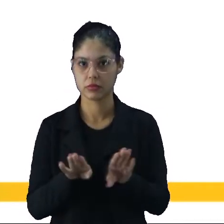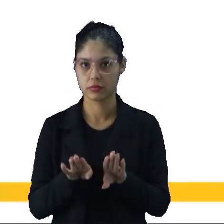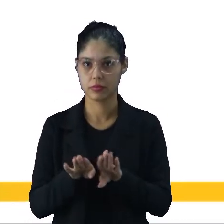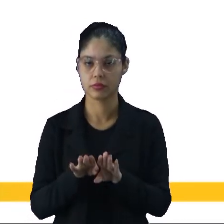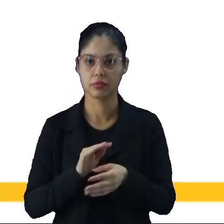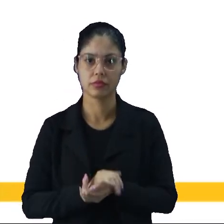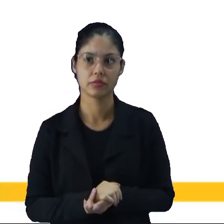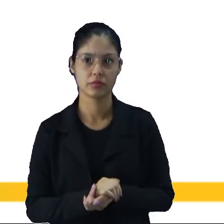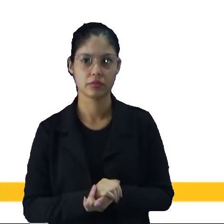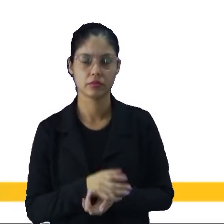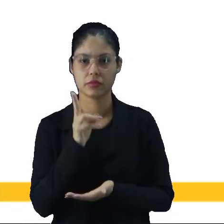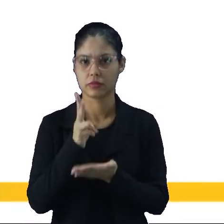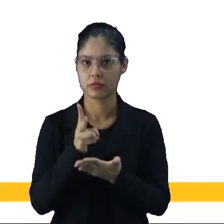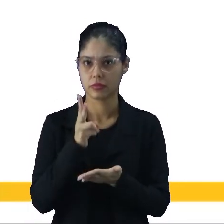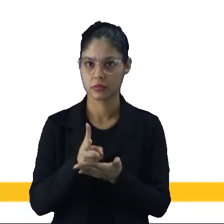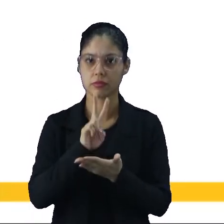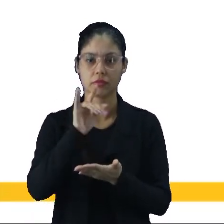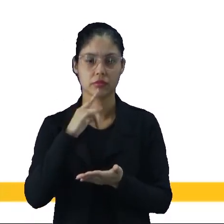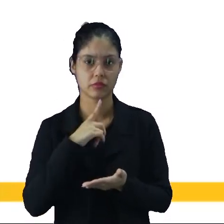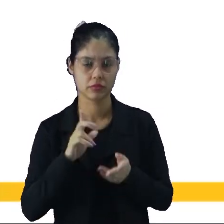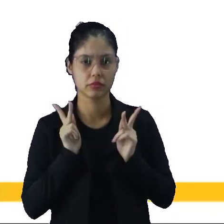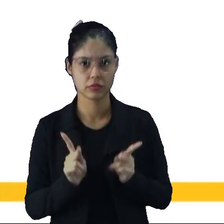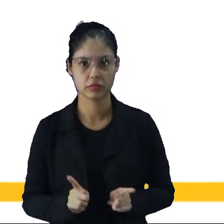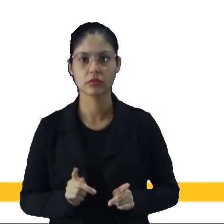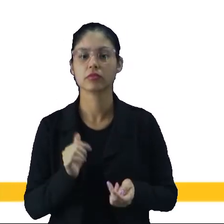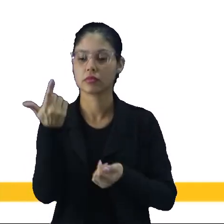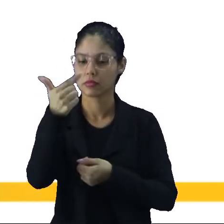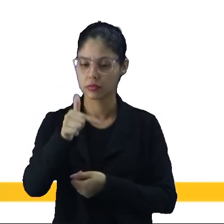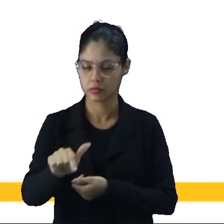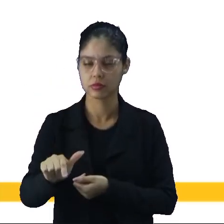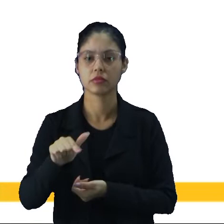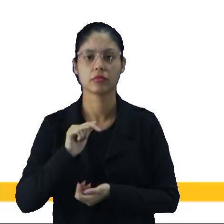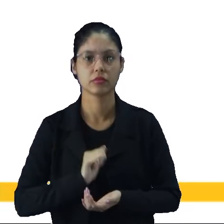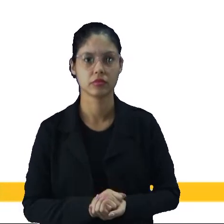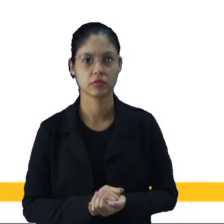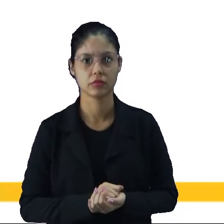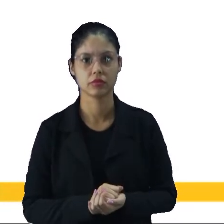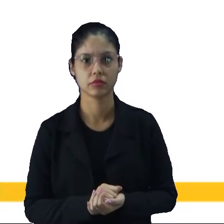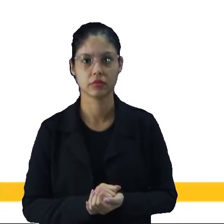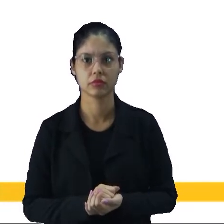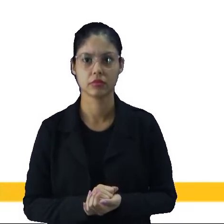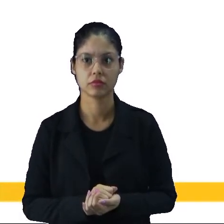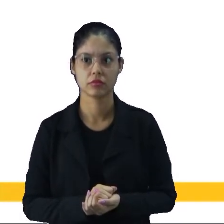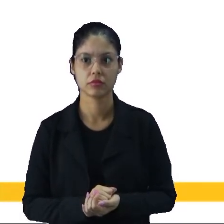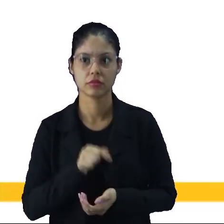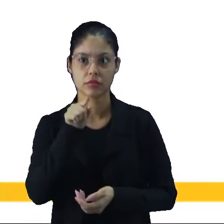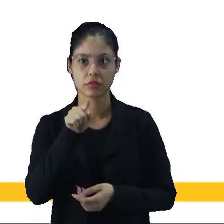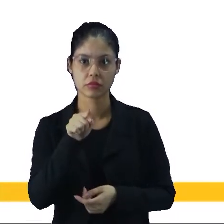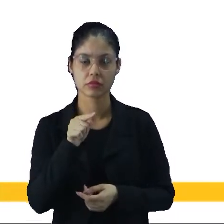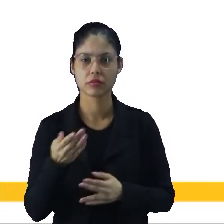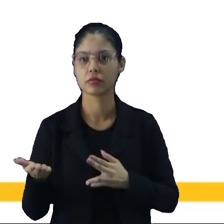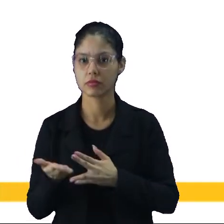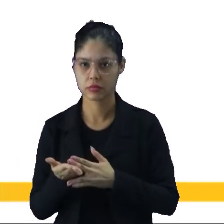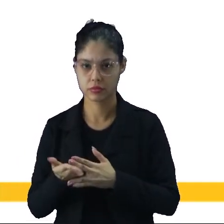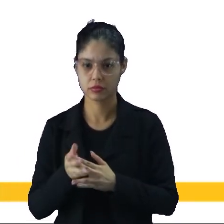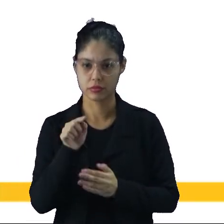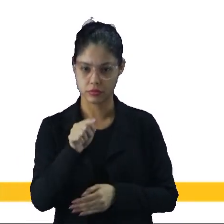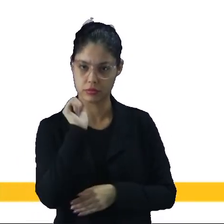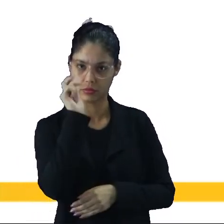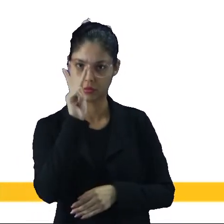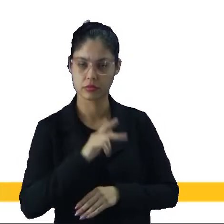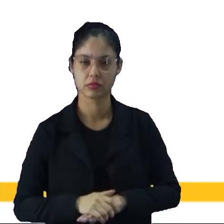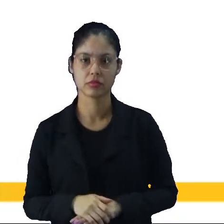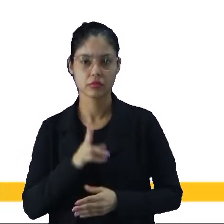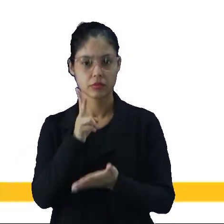tá? Ela sempre vai ter esse comportamento, ela se repete, tá? Tá? Nesse intervalo aqui, ó. Ok?